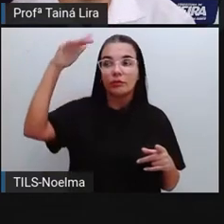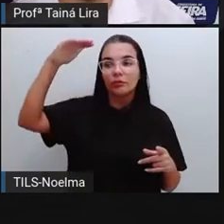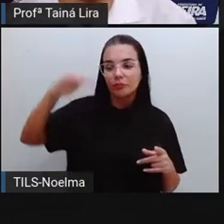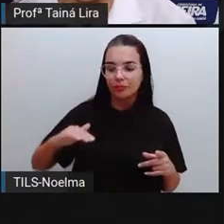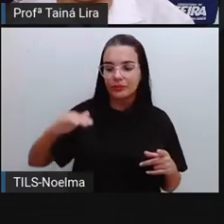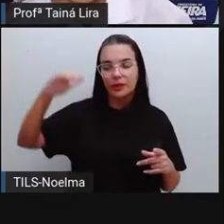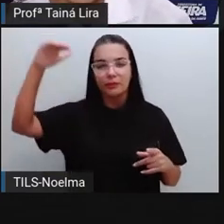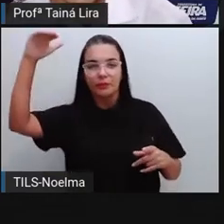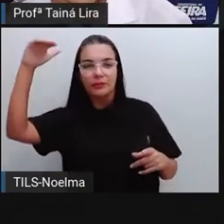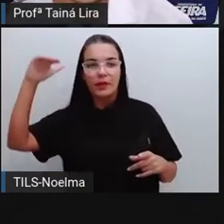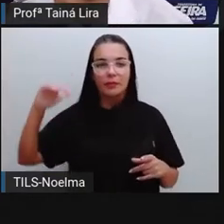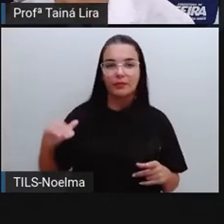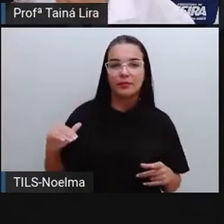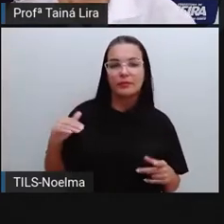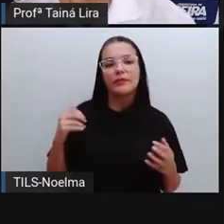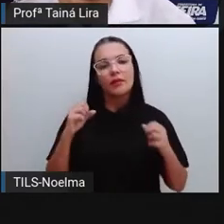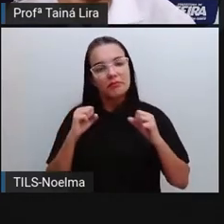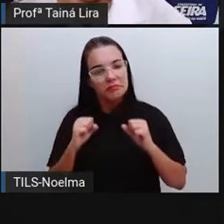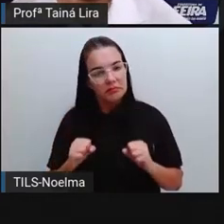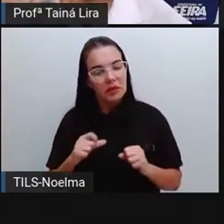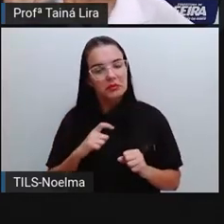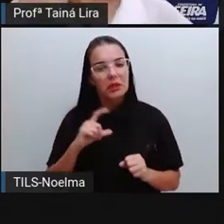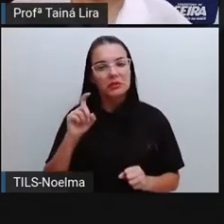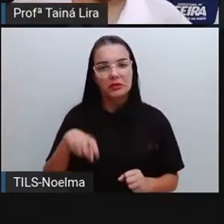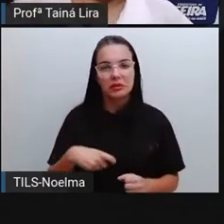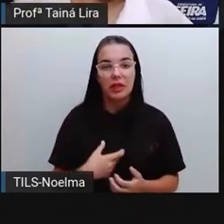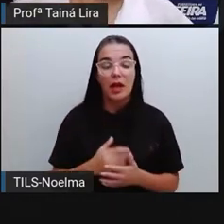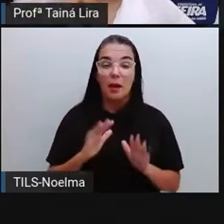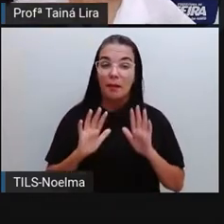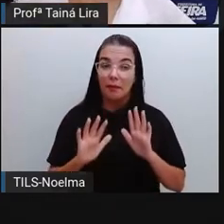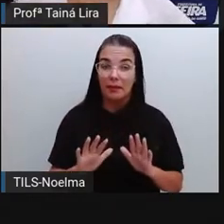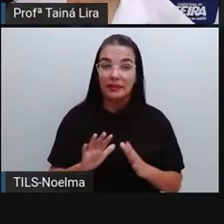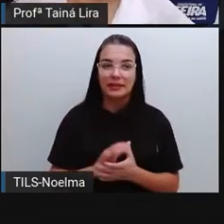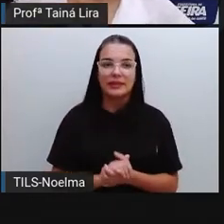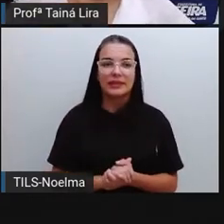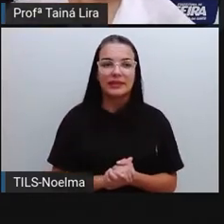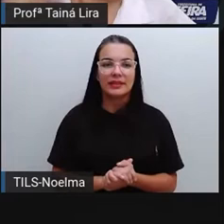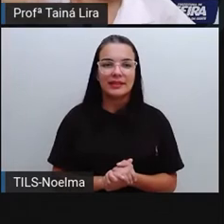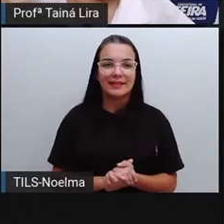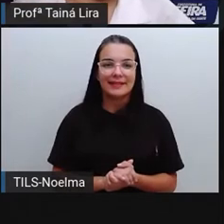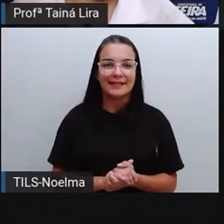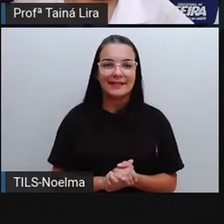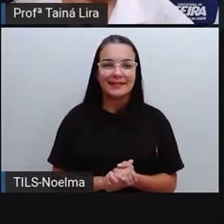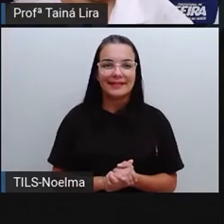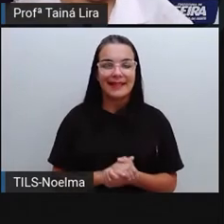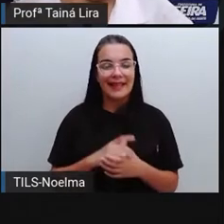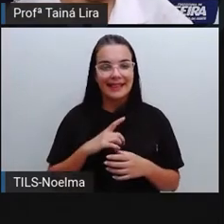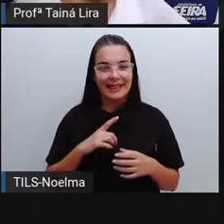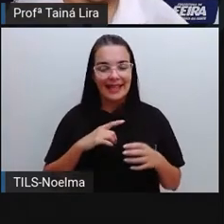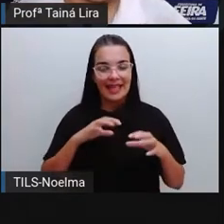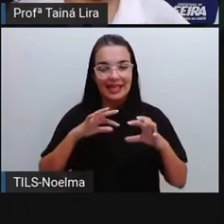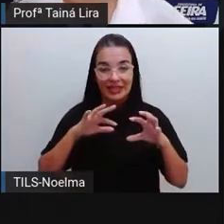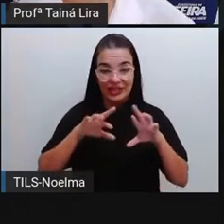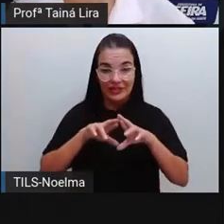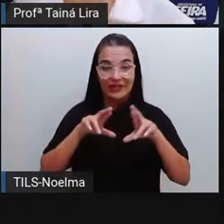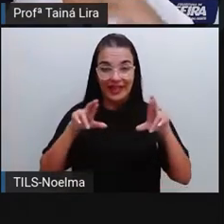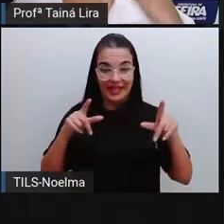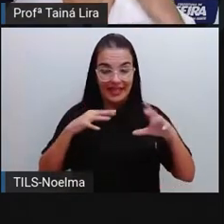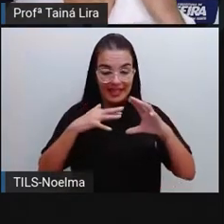tem criança que é mais baixa, tá bom? Mas, além das diferenças